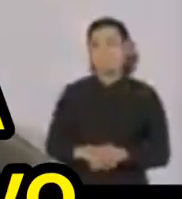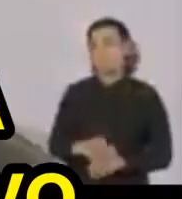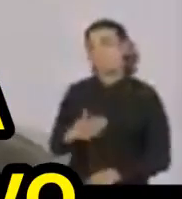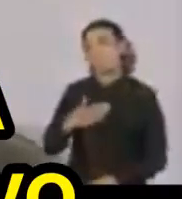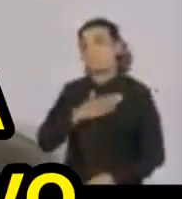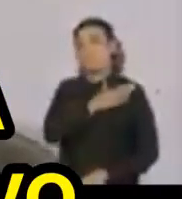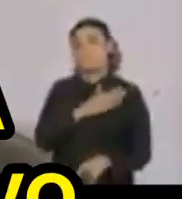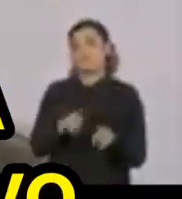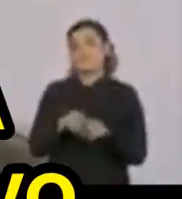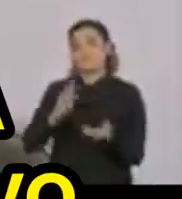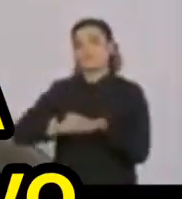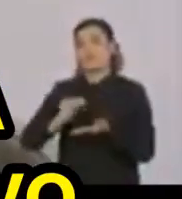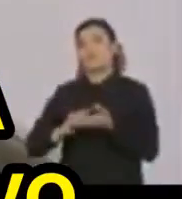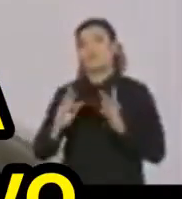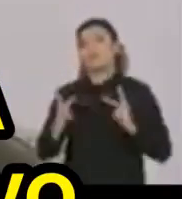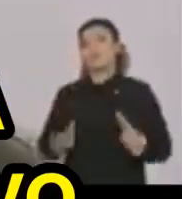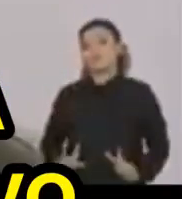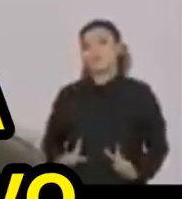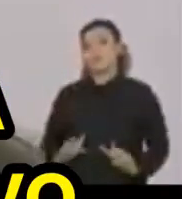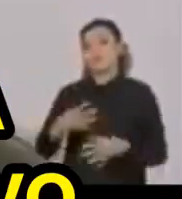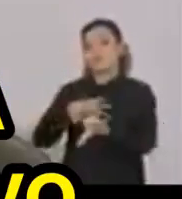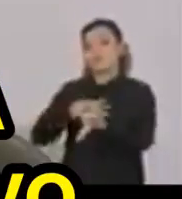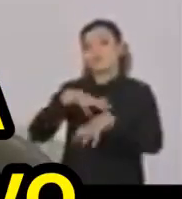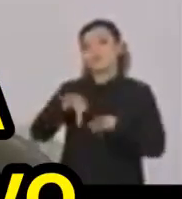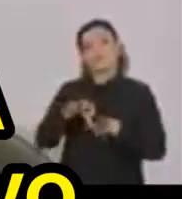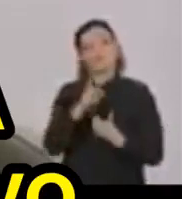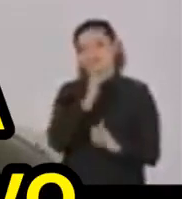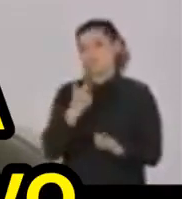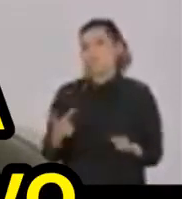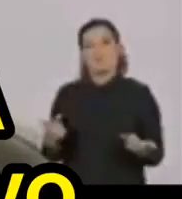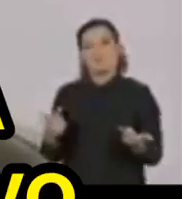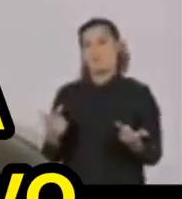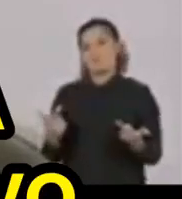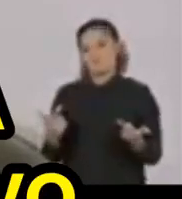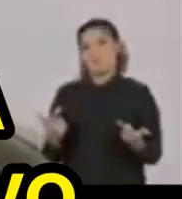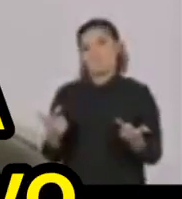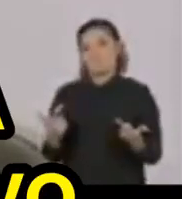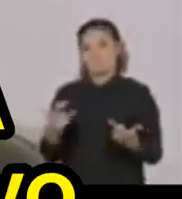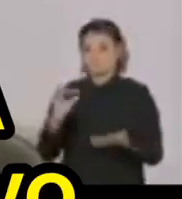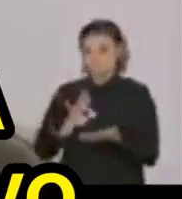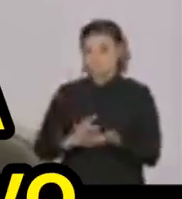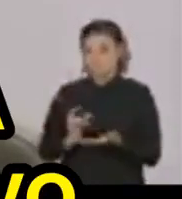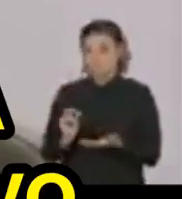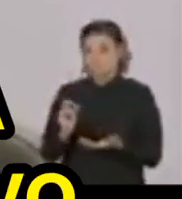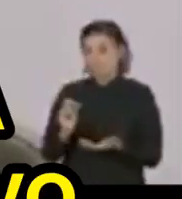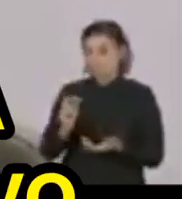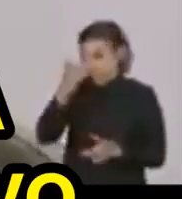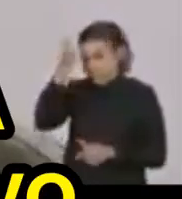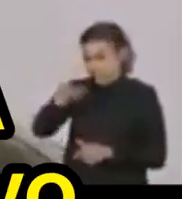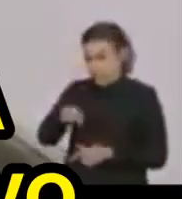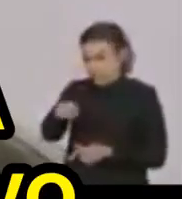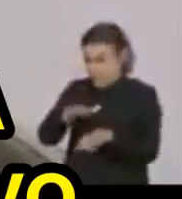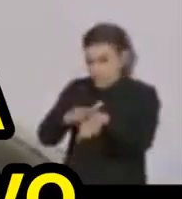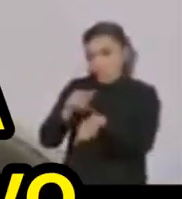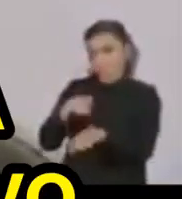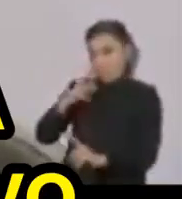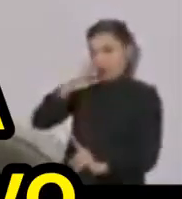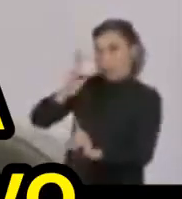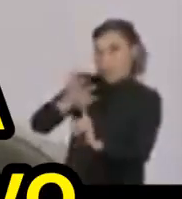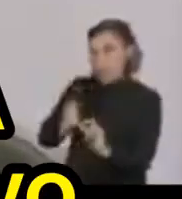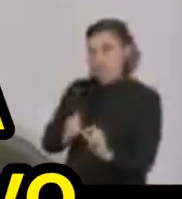conceito de desumanidade, não é? Porque você não atirar no doente a culpa da doença que ele